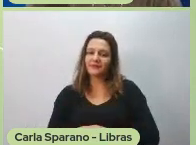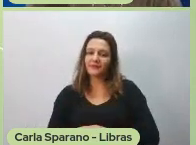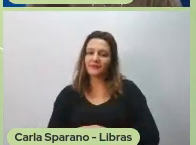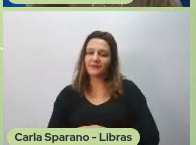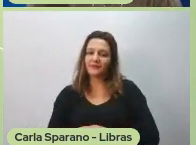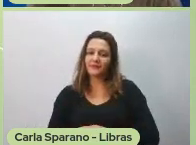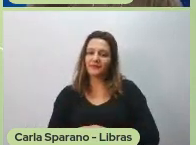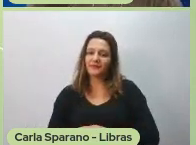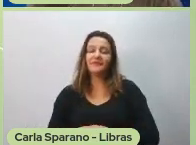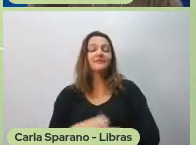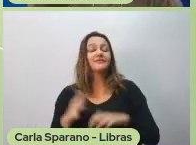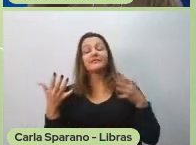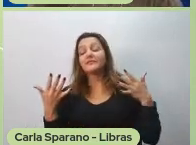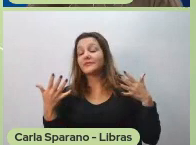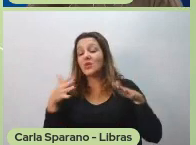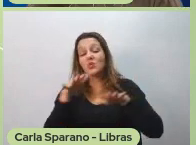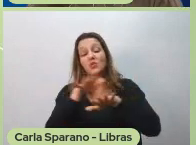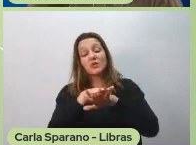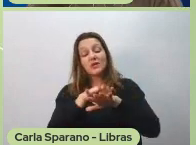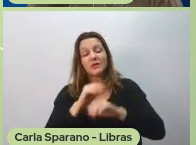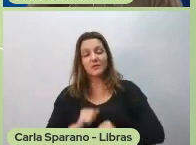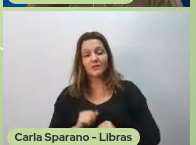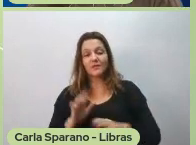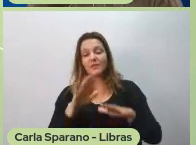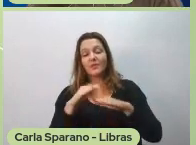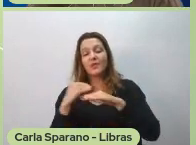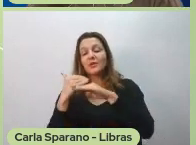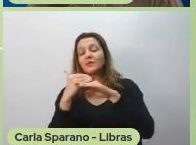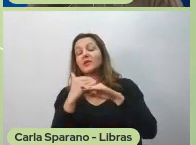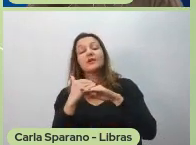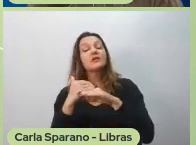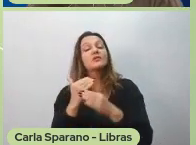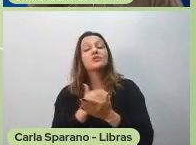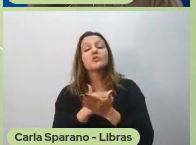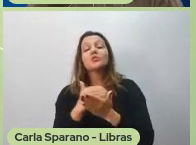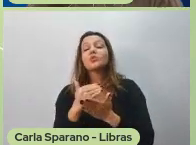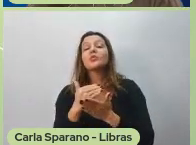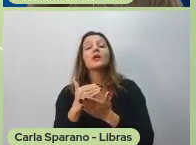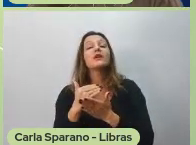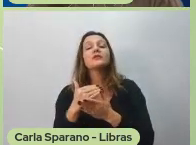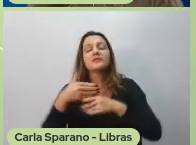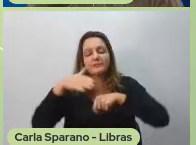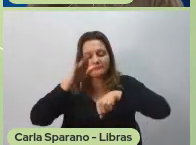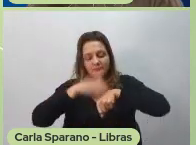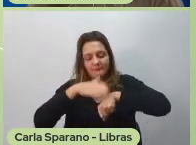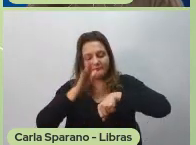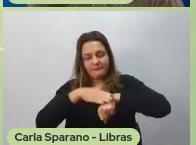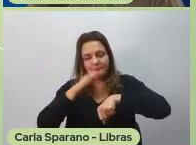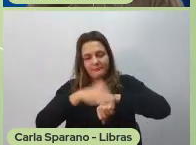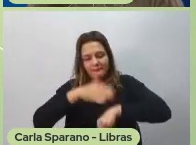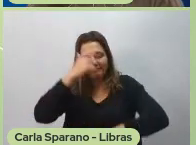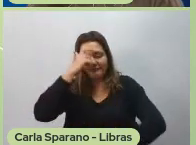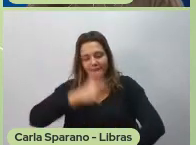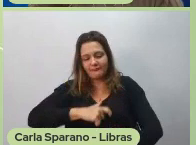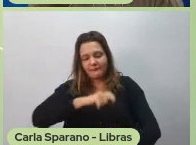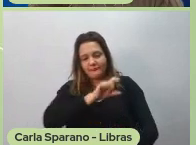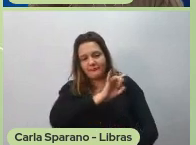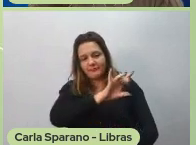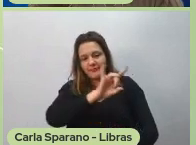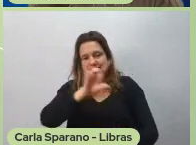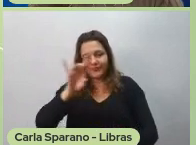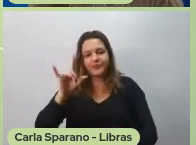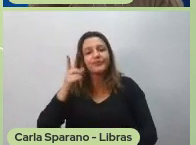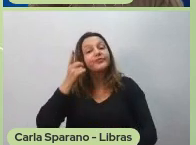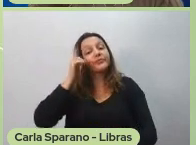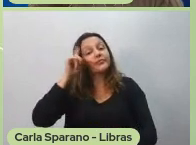inclusão, equidade, começa com cada um de nós. Todos os dias refletindo,